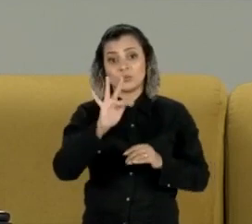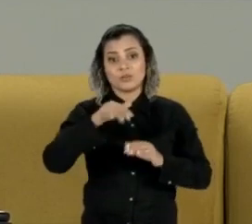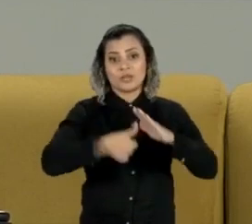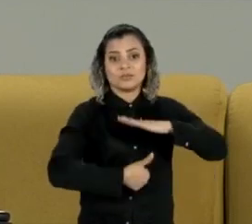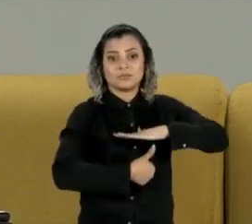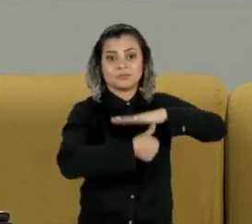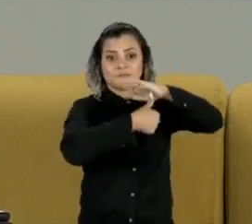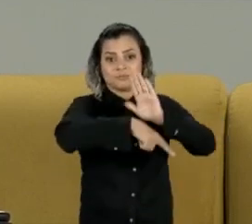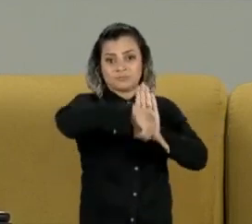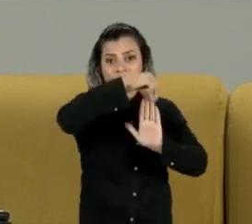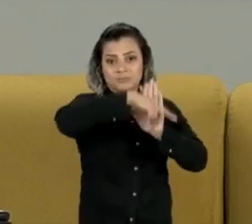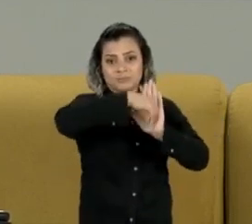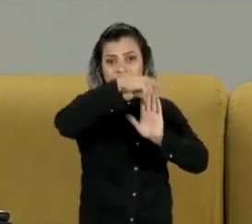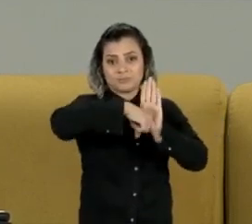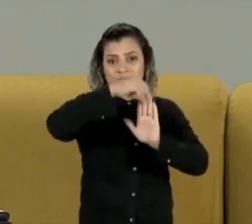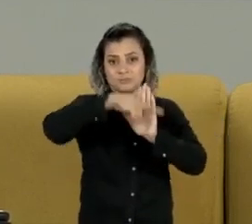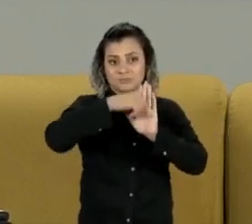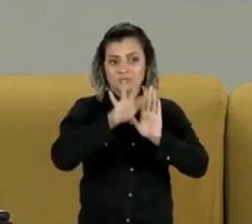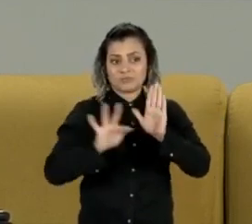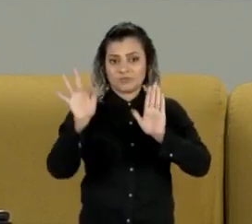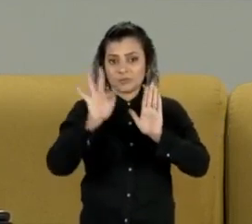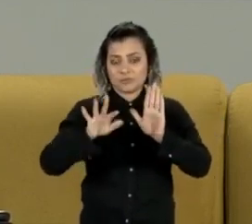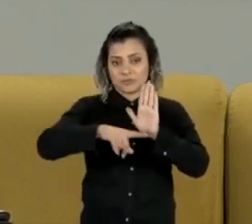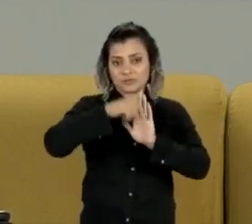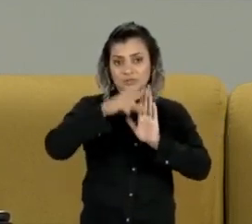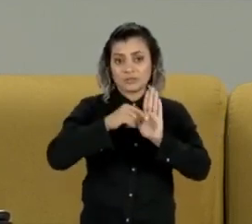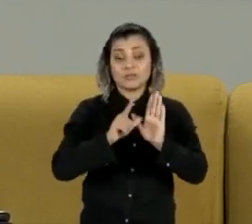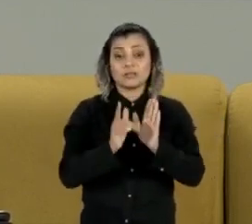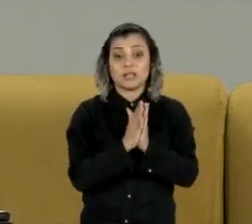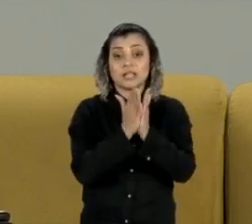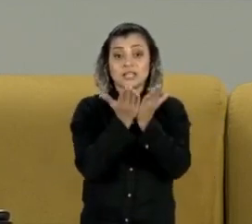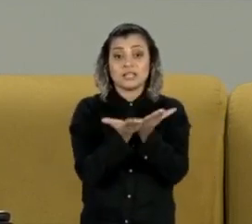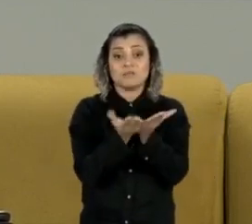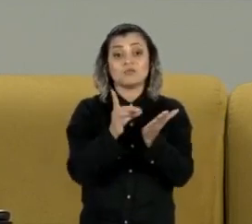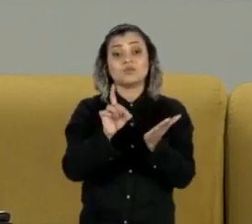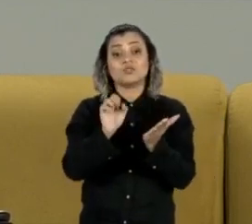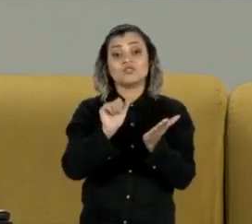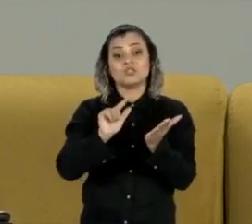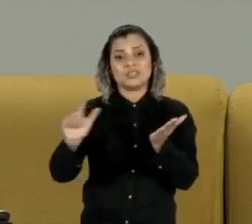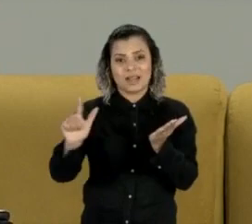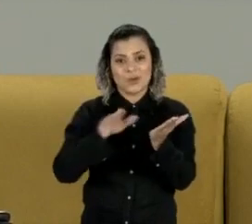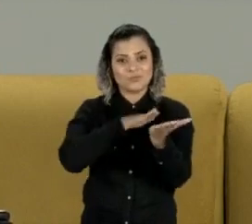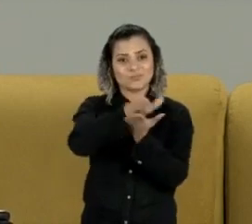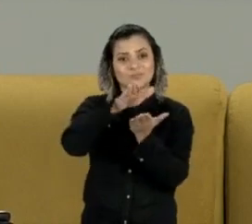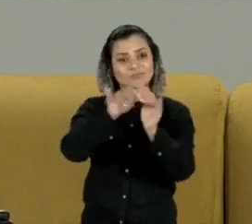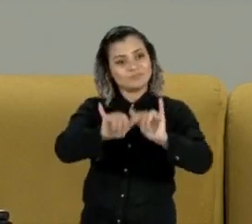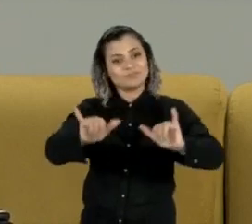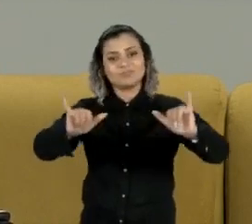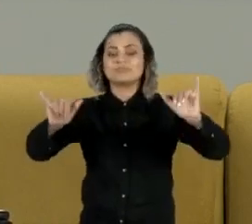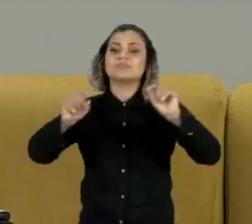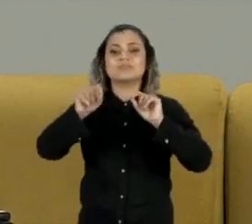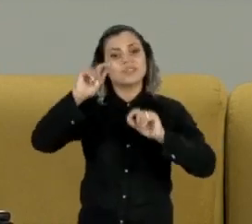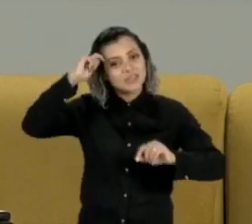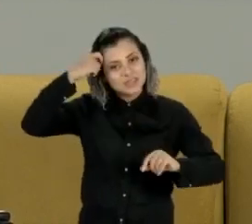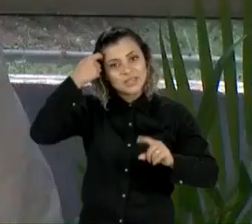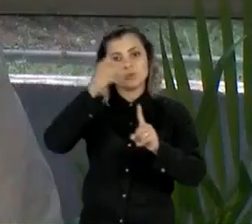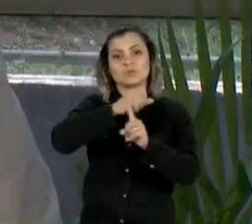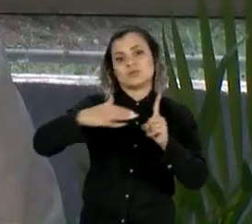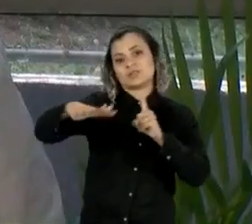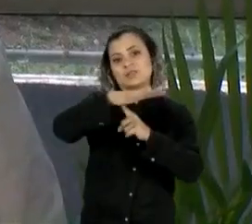Palmares lançou um livro digital gratuito que conta a trajetória e o legado cultural dos negros para toda a